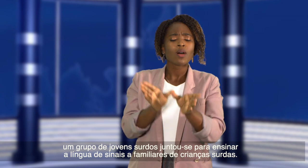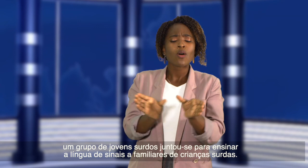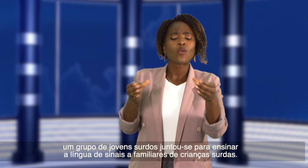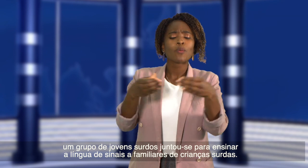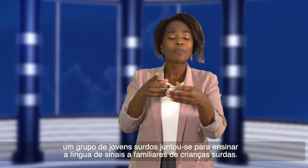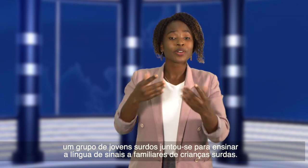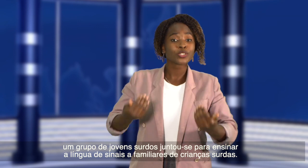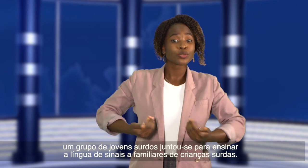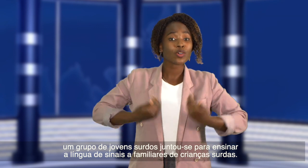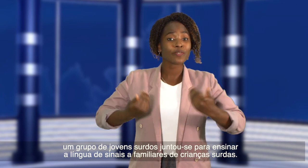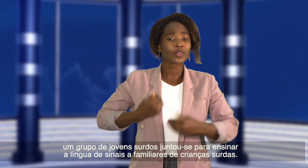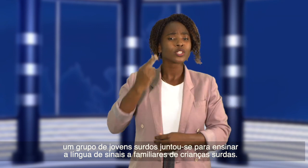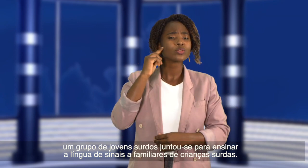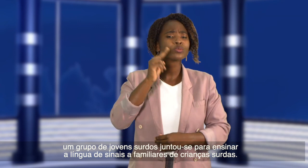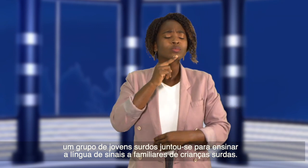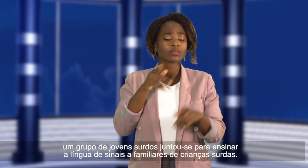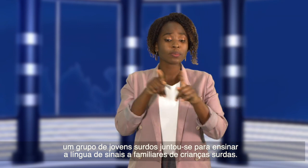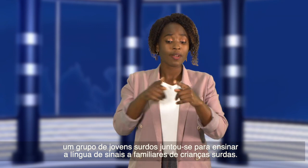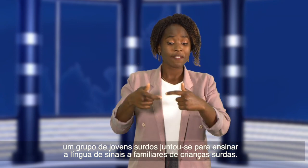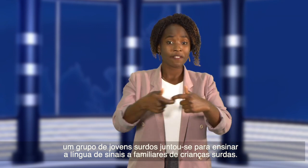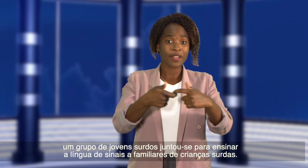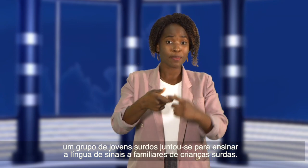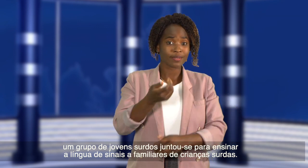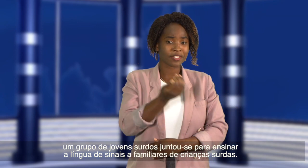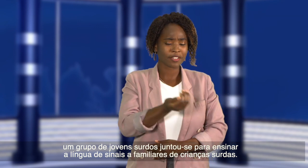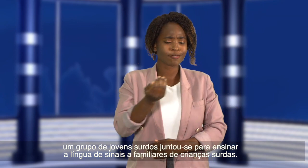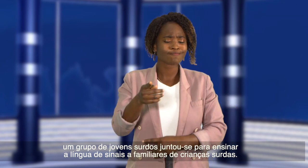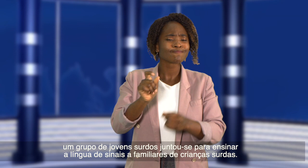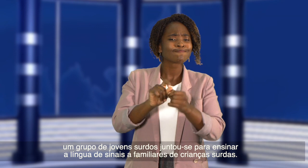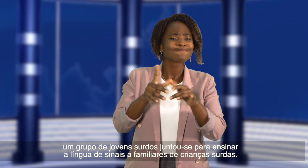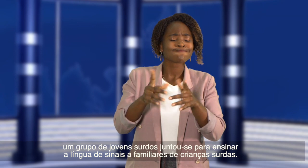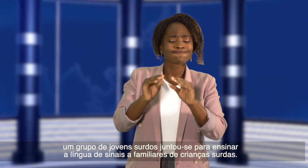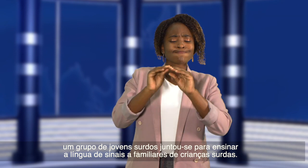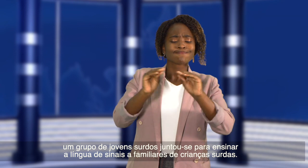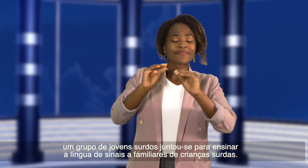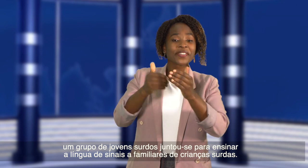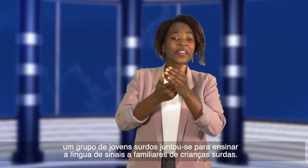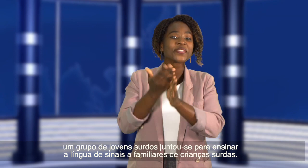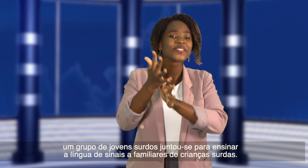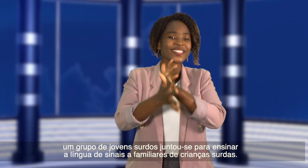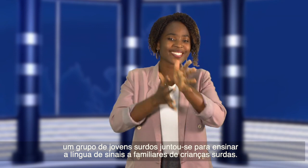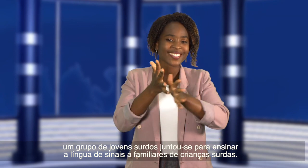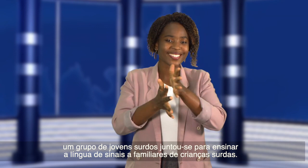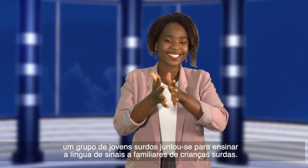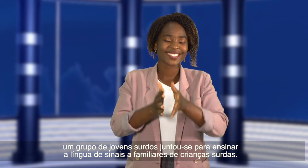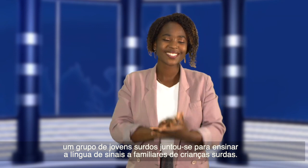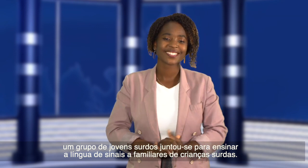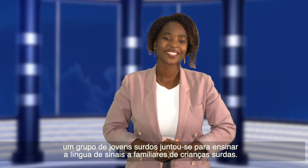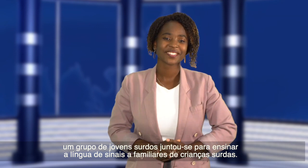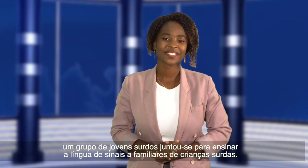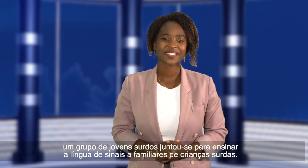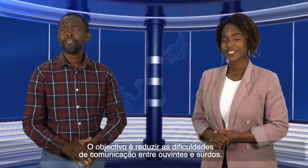grupo de jovens surdos juntou-se para ensinar a língua de sinais a familiares de crianças